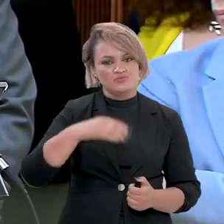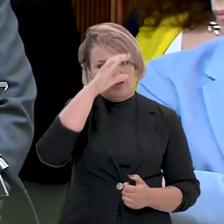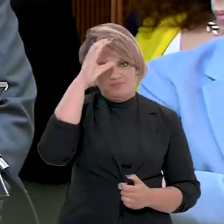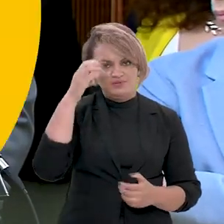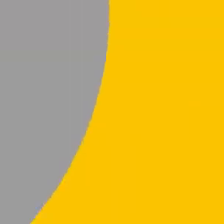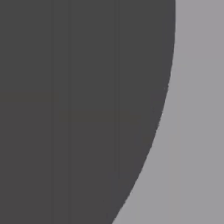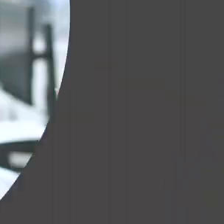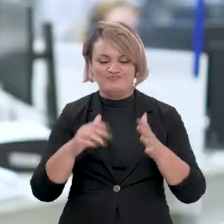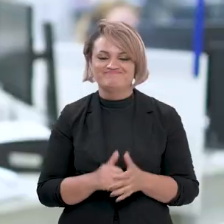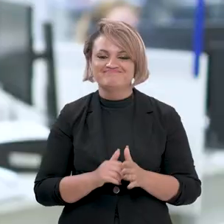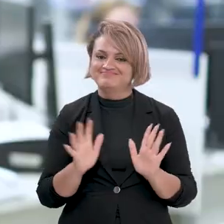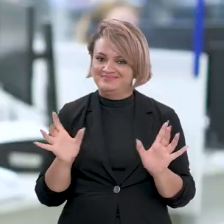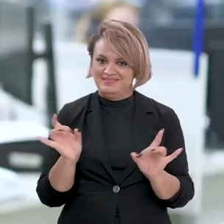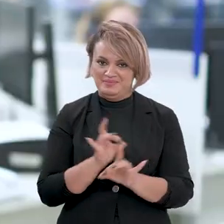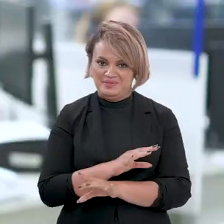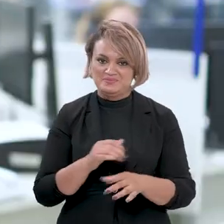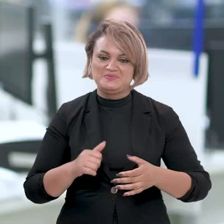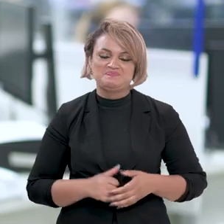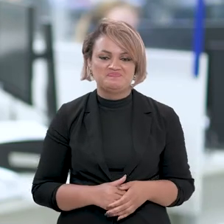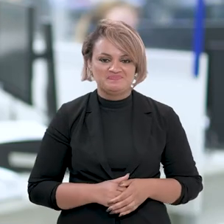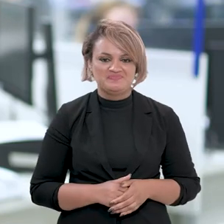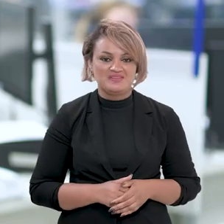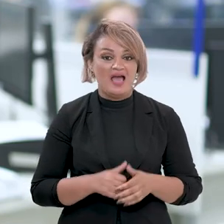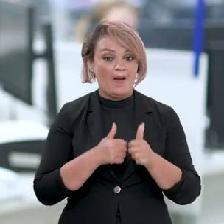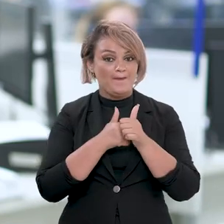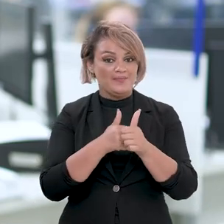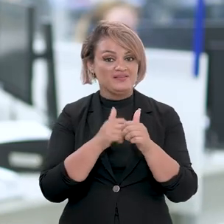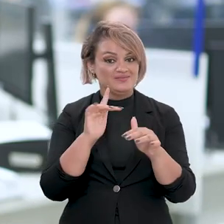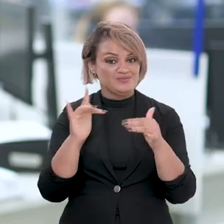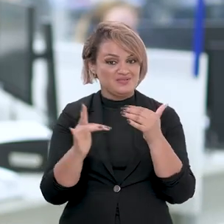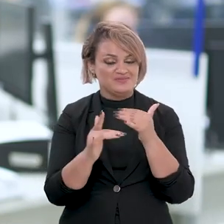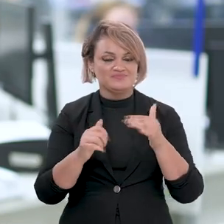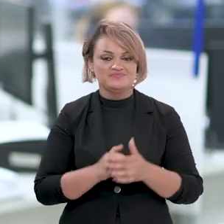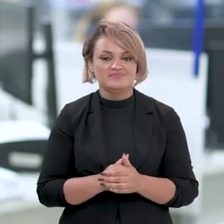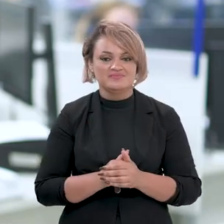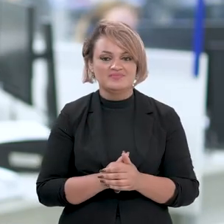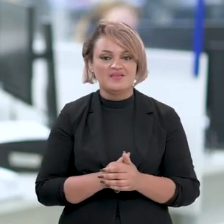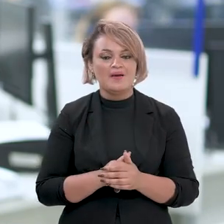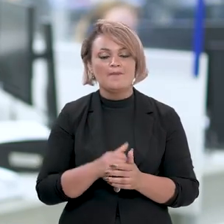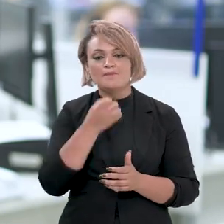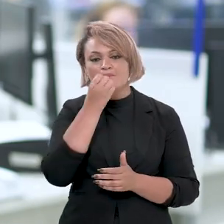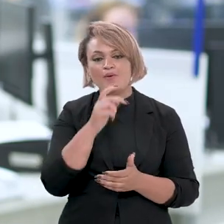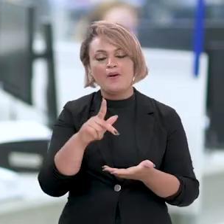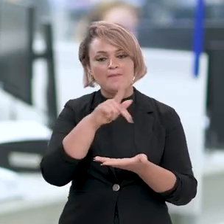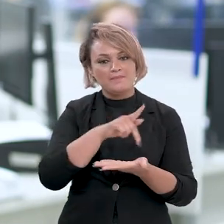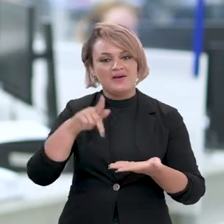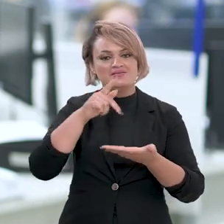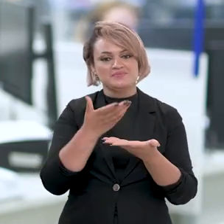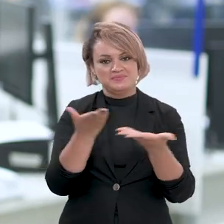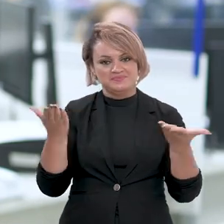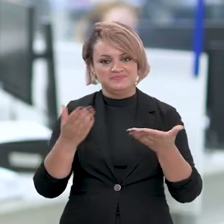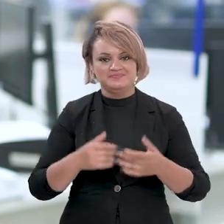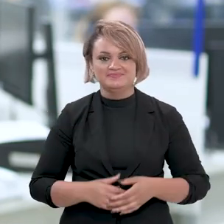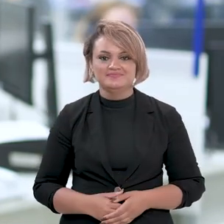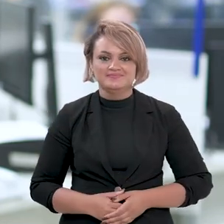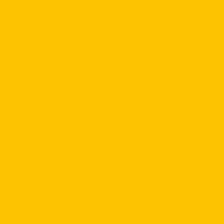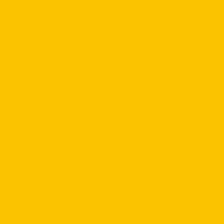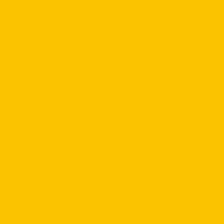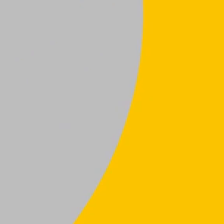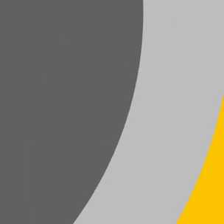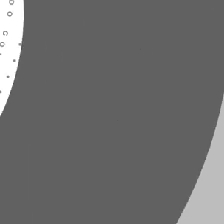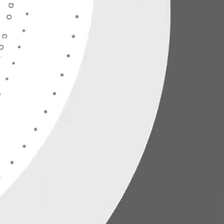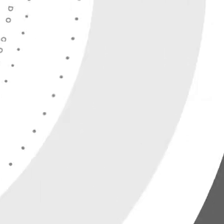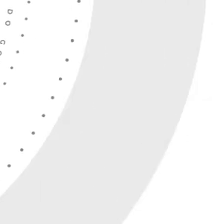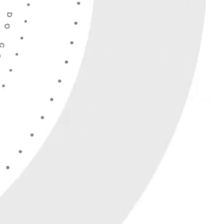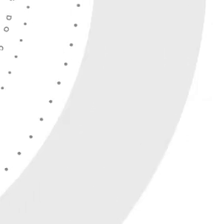Camilo já colocou. E o Ponto Gov de hoje fica por aqui. Siga com a gente nas redes sociais e uma boa Páscoa para todos.